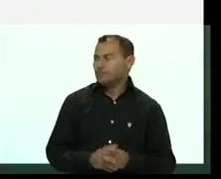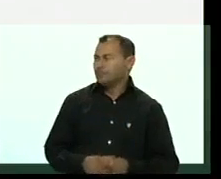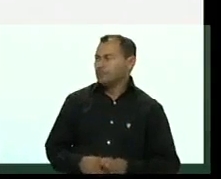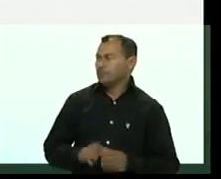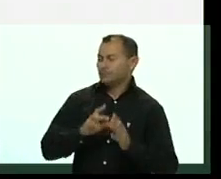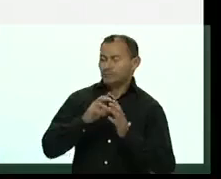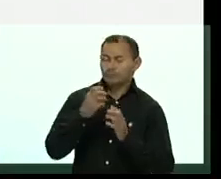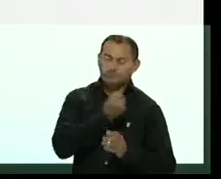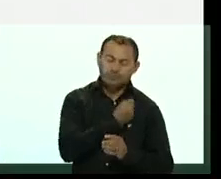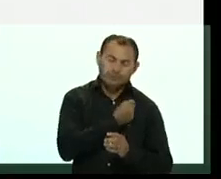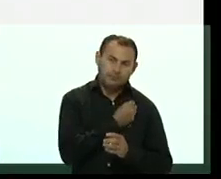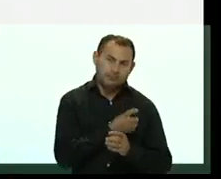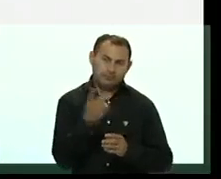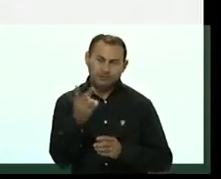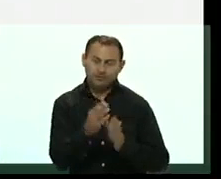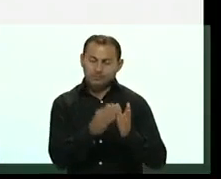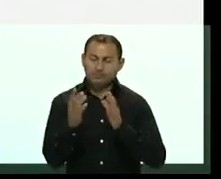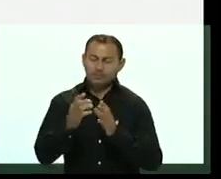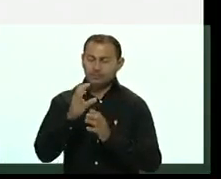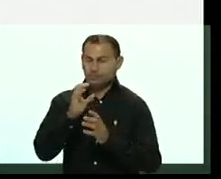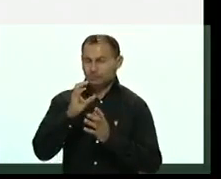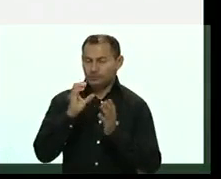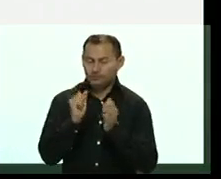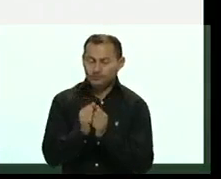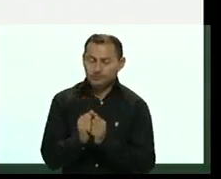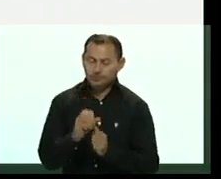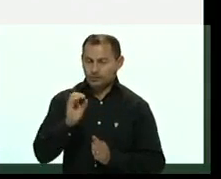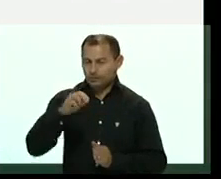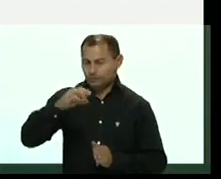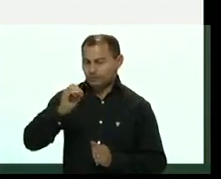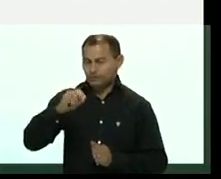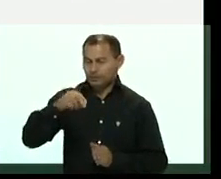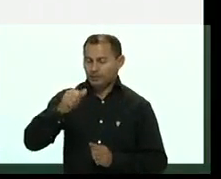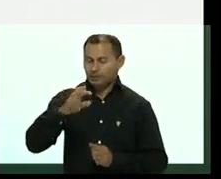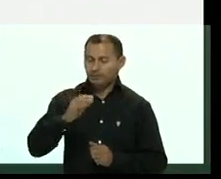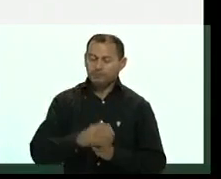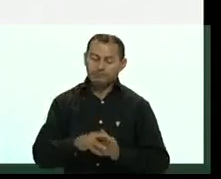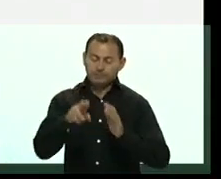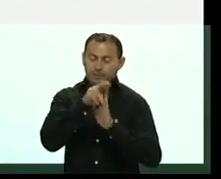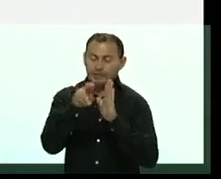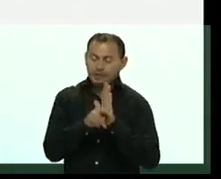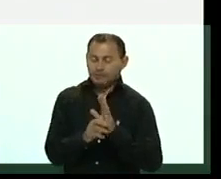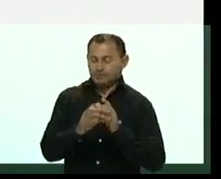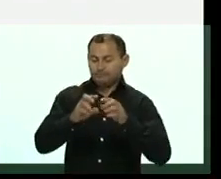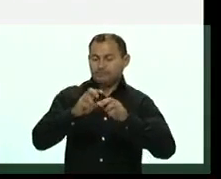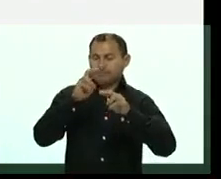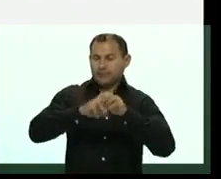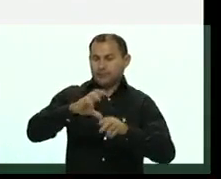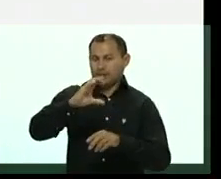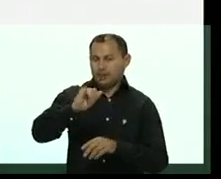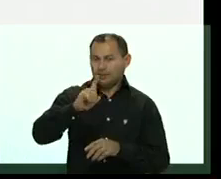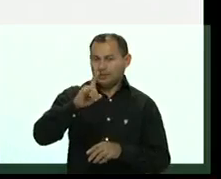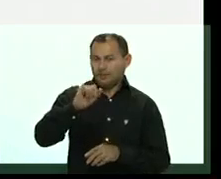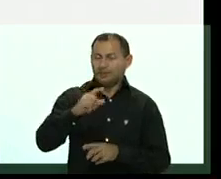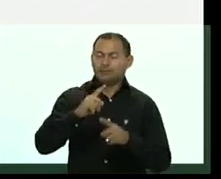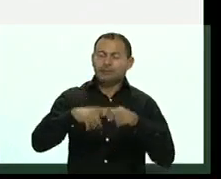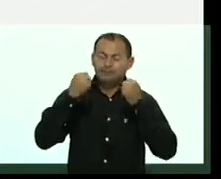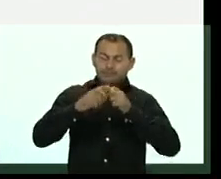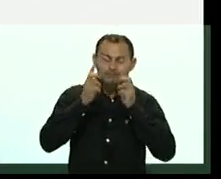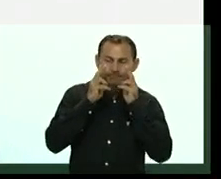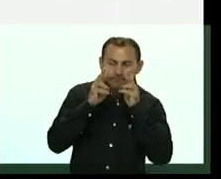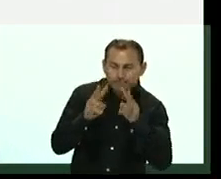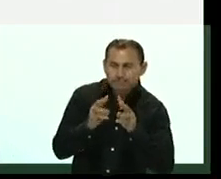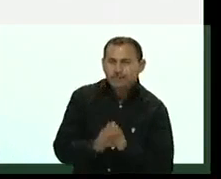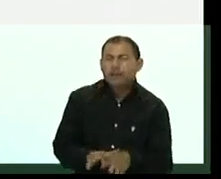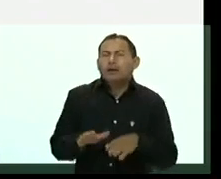da derivada das duas funções. Olha como é tranquila a regra da cadeia, mas a gente precisa